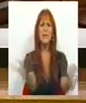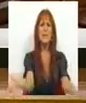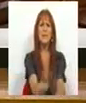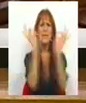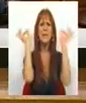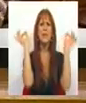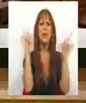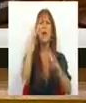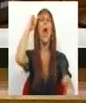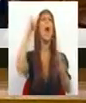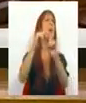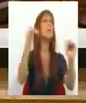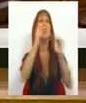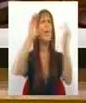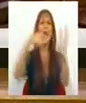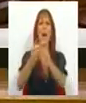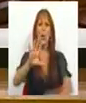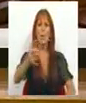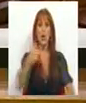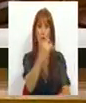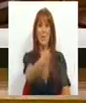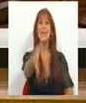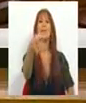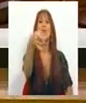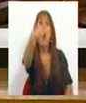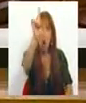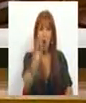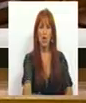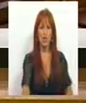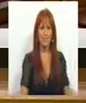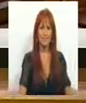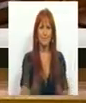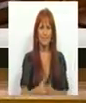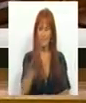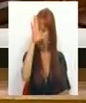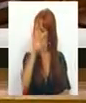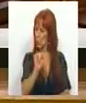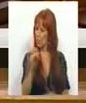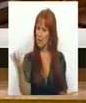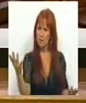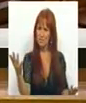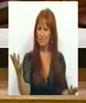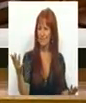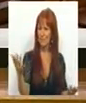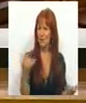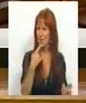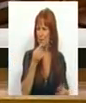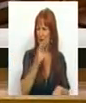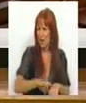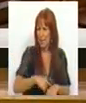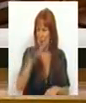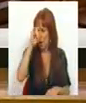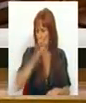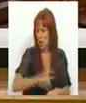como ambição para o país em 2016? O Governo, não vou perder tempo